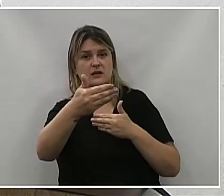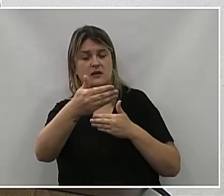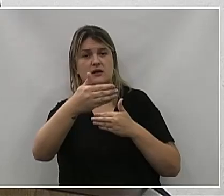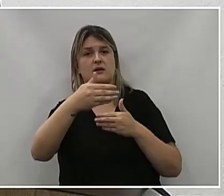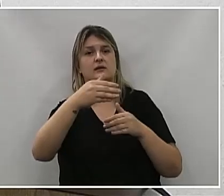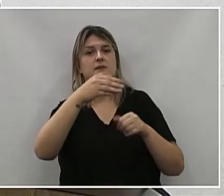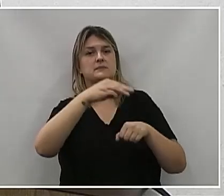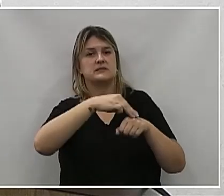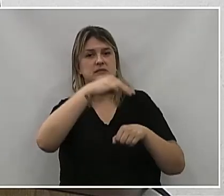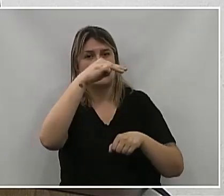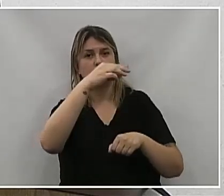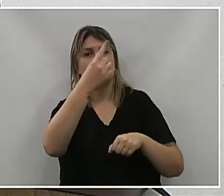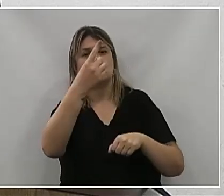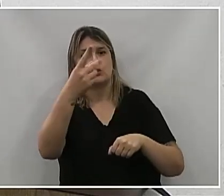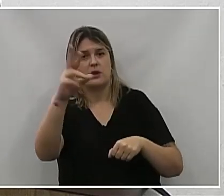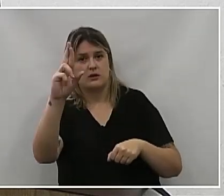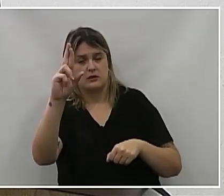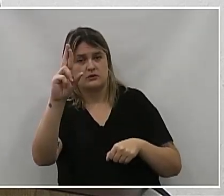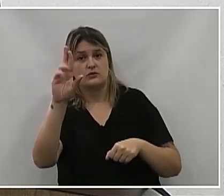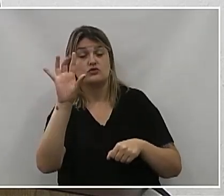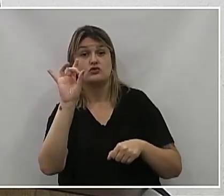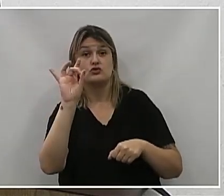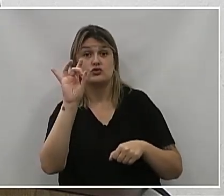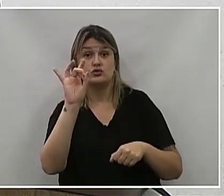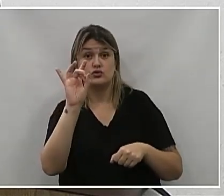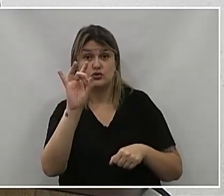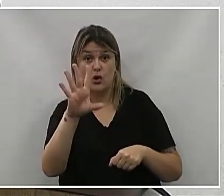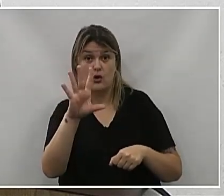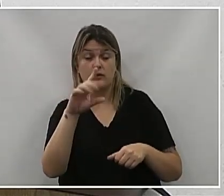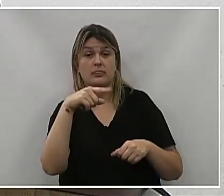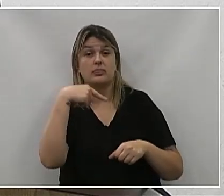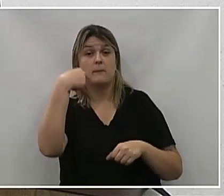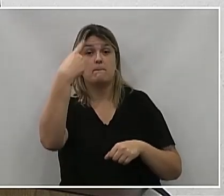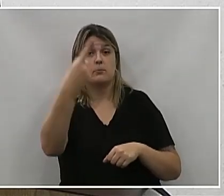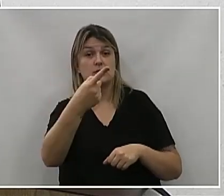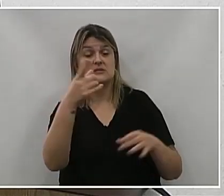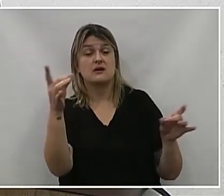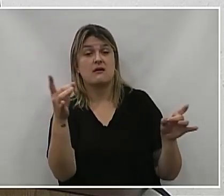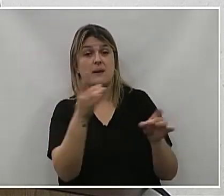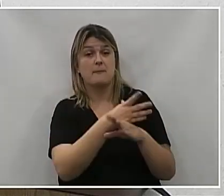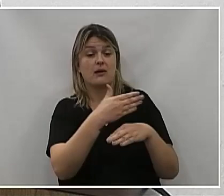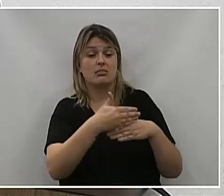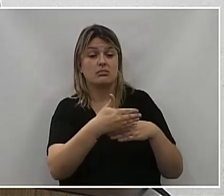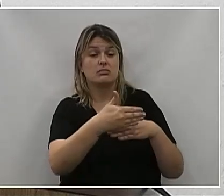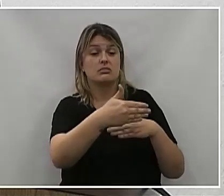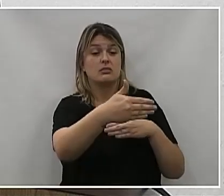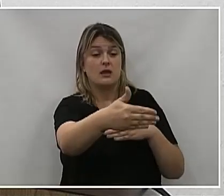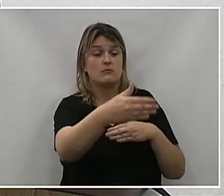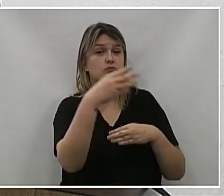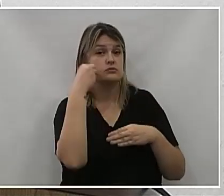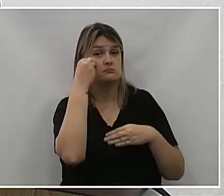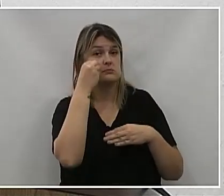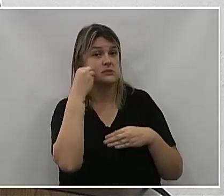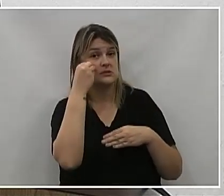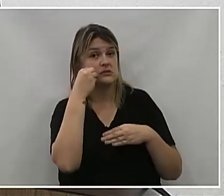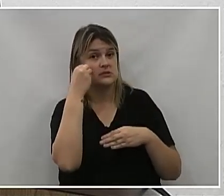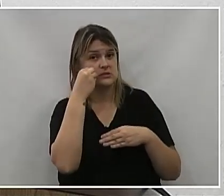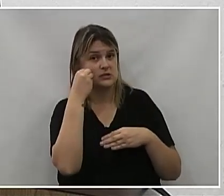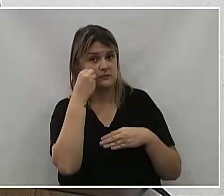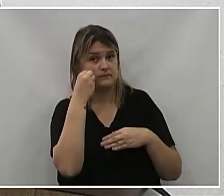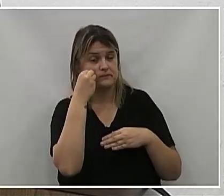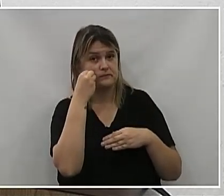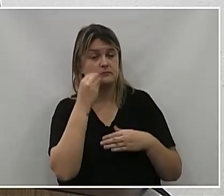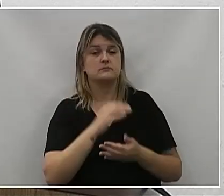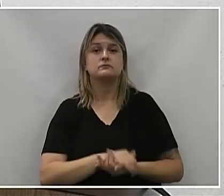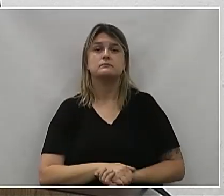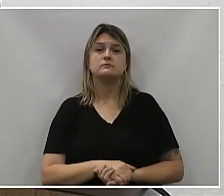de programas de mestrado e doutorado somente serão concedidos aos servidores titulares de cargos efetivos no respectivo